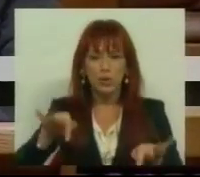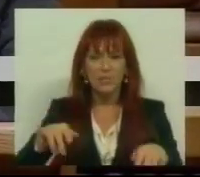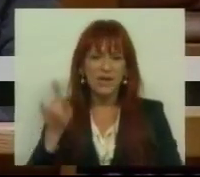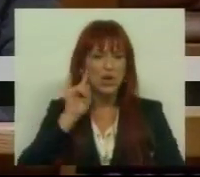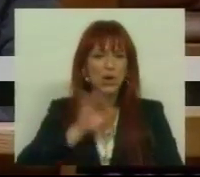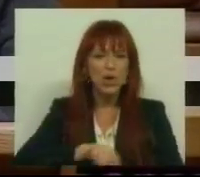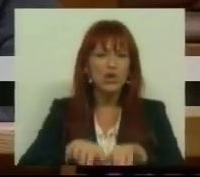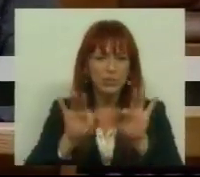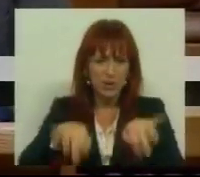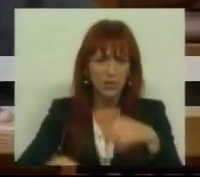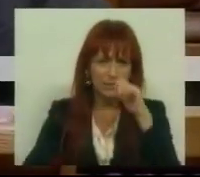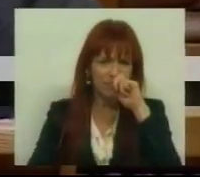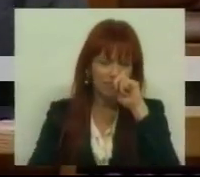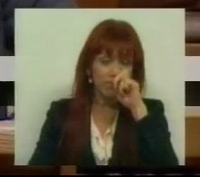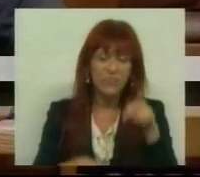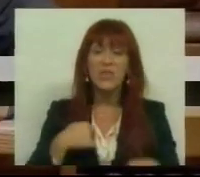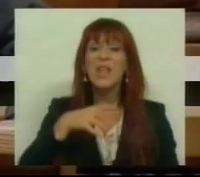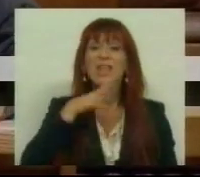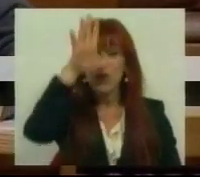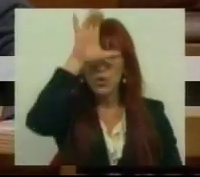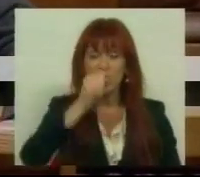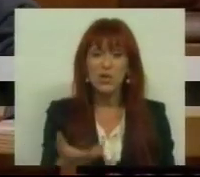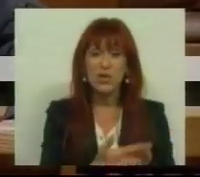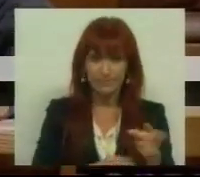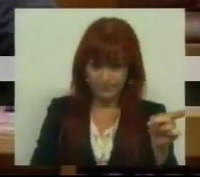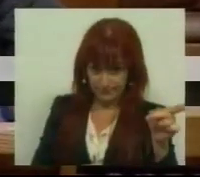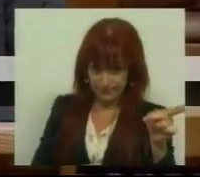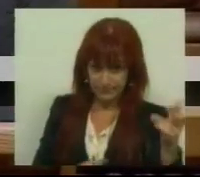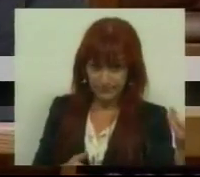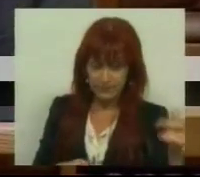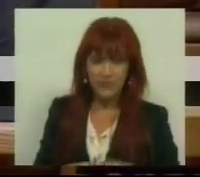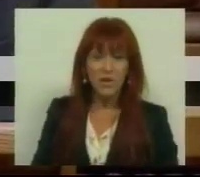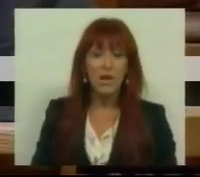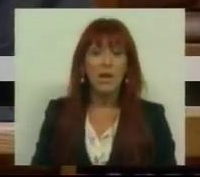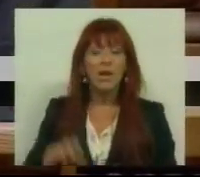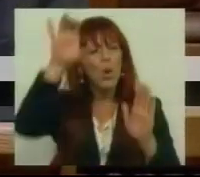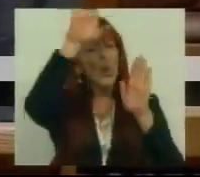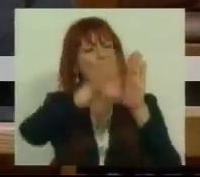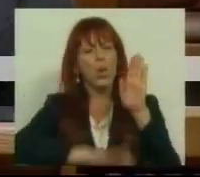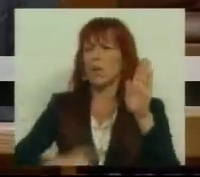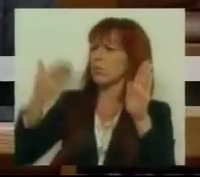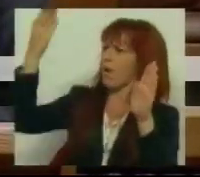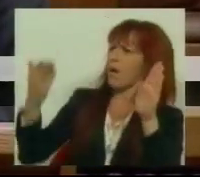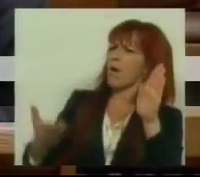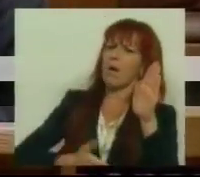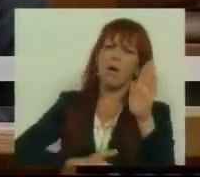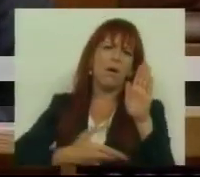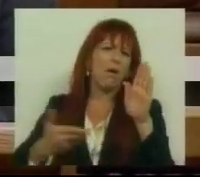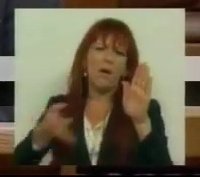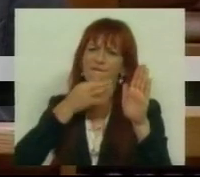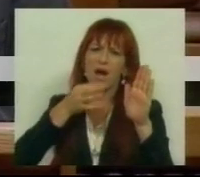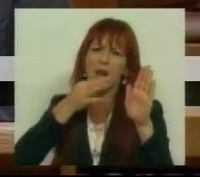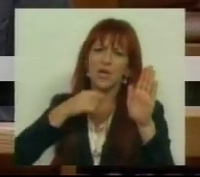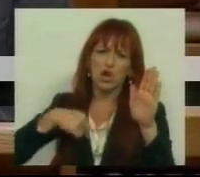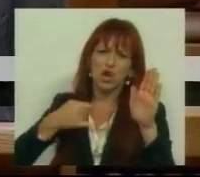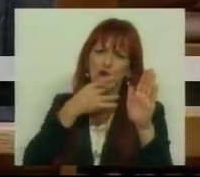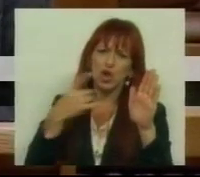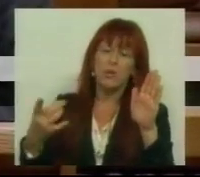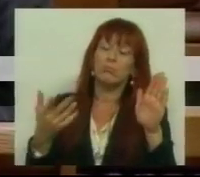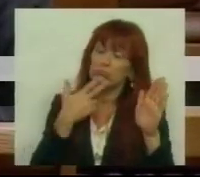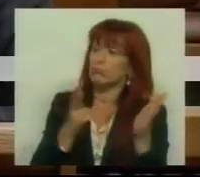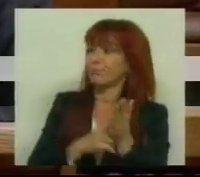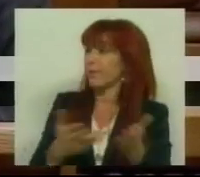senhoras e senhores deputados. Diz o Ministro Álvaro Santos Pereira que o currículo de Franklin Alves fala por si.